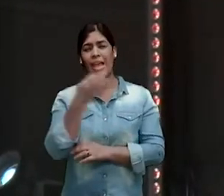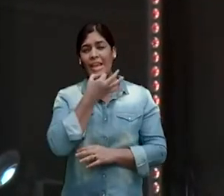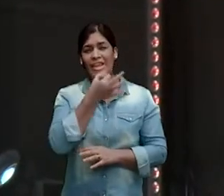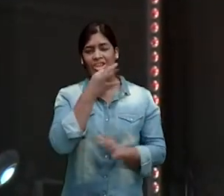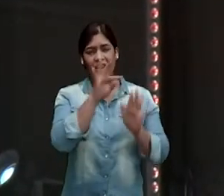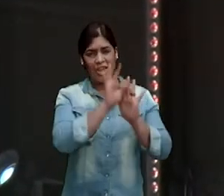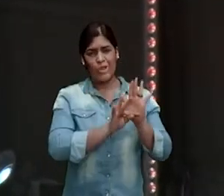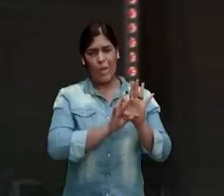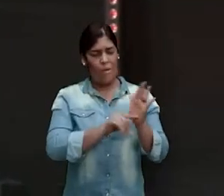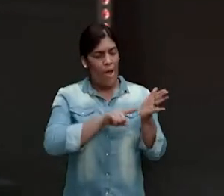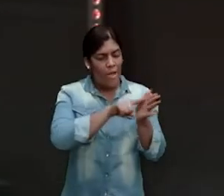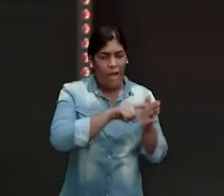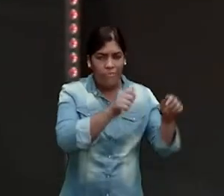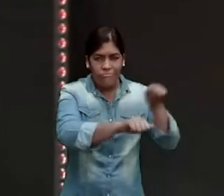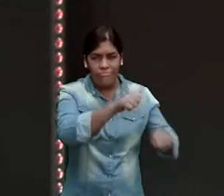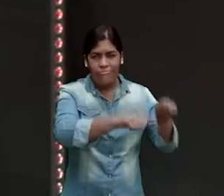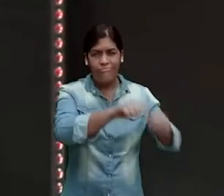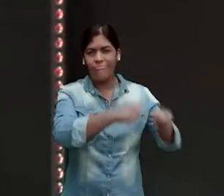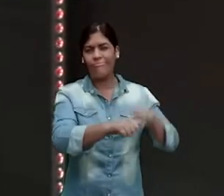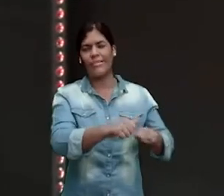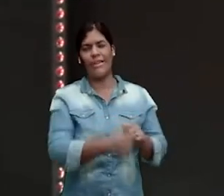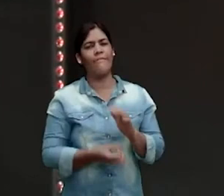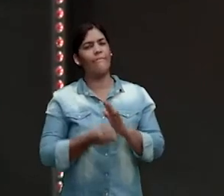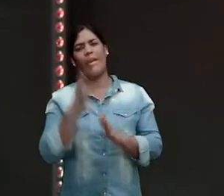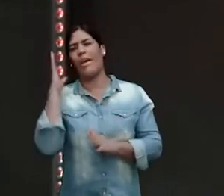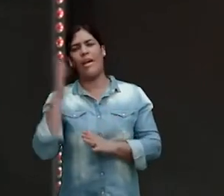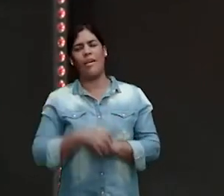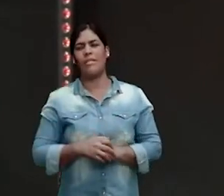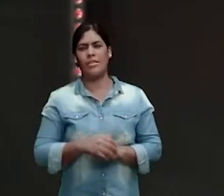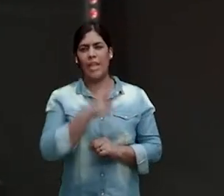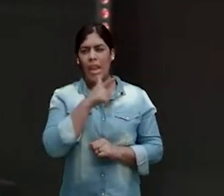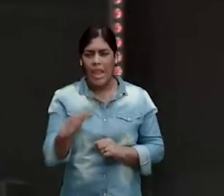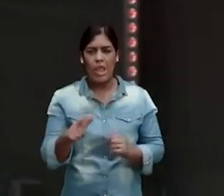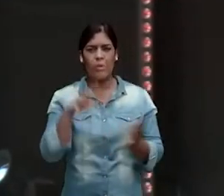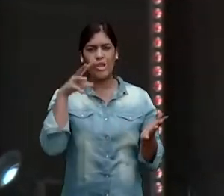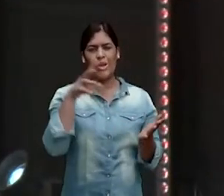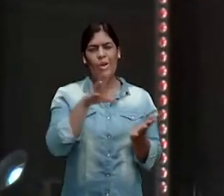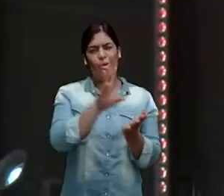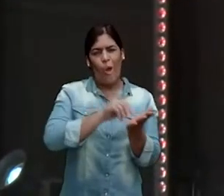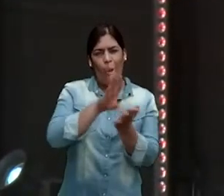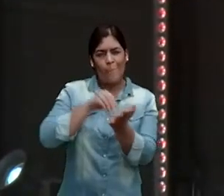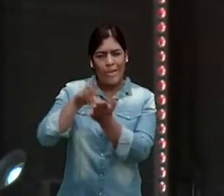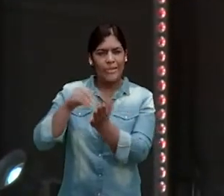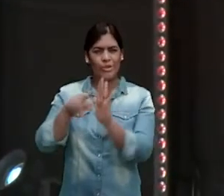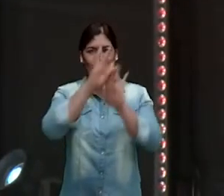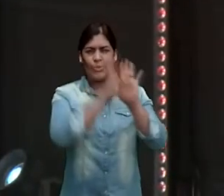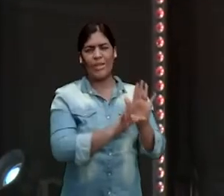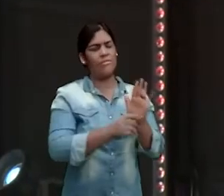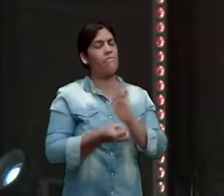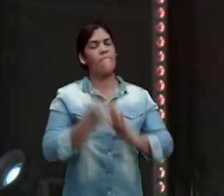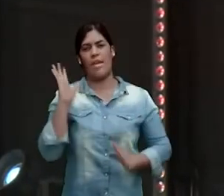textual O que que a crítica textual você tem várias versões várias cópias de um texto A Crítica